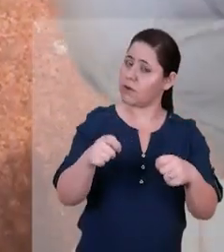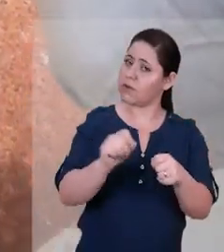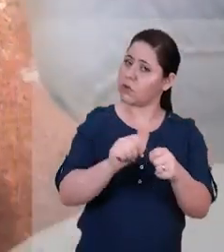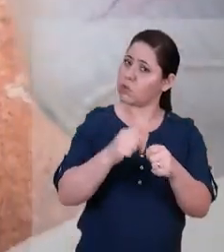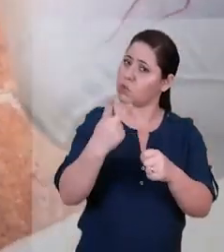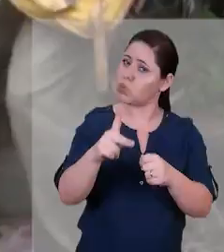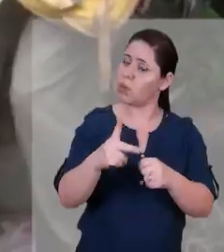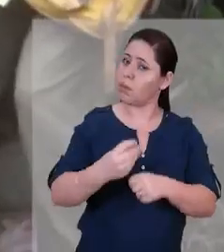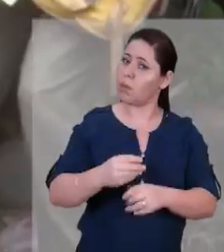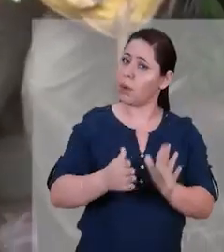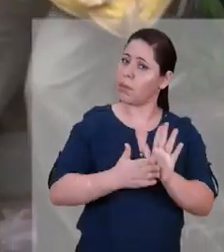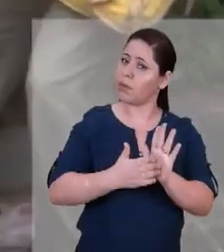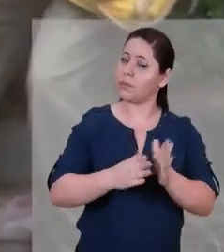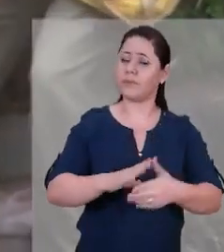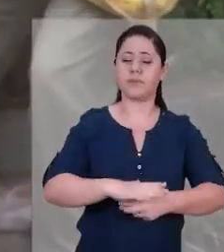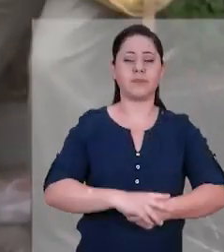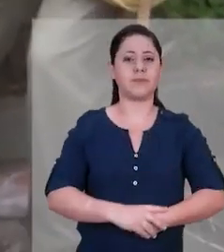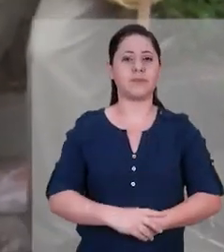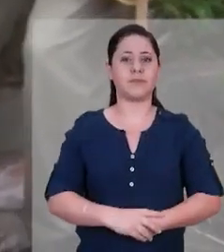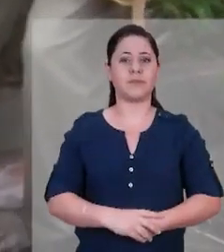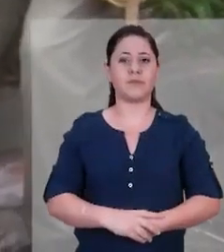parte.